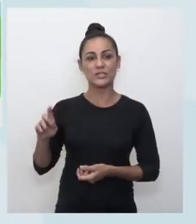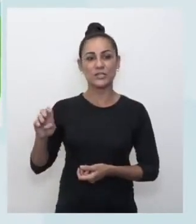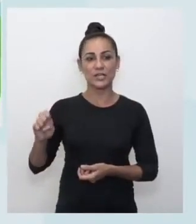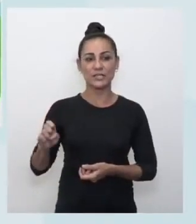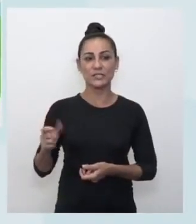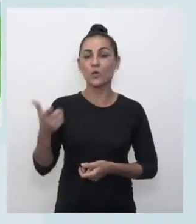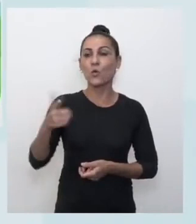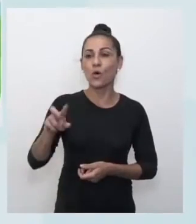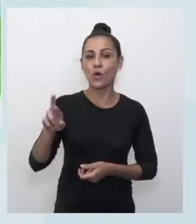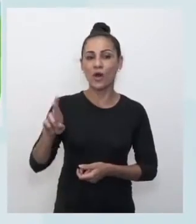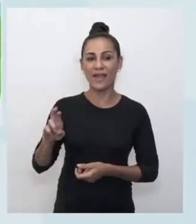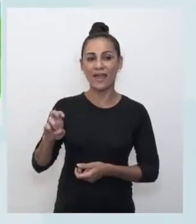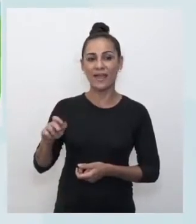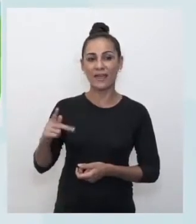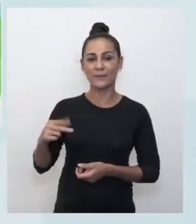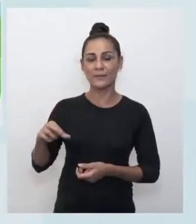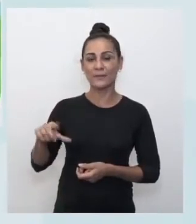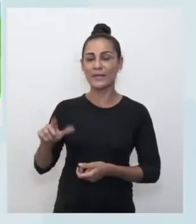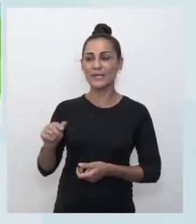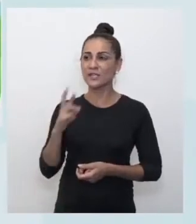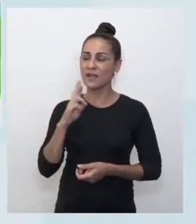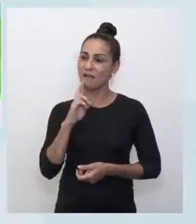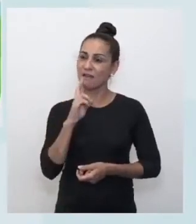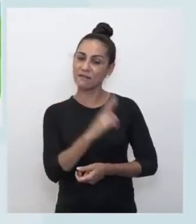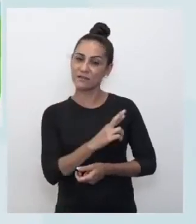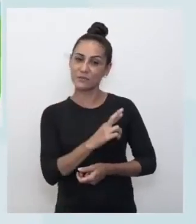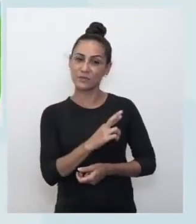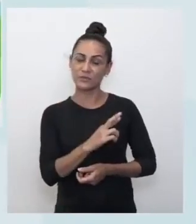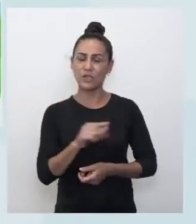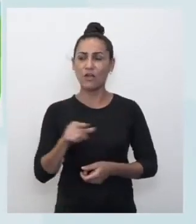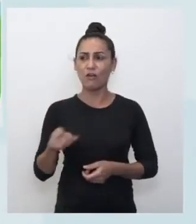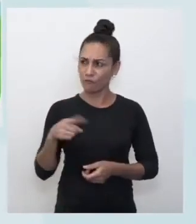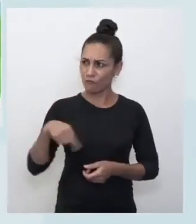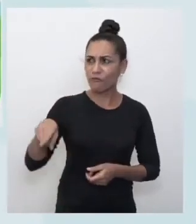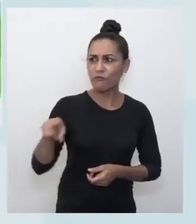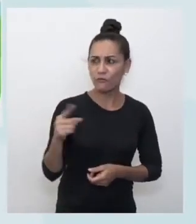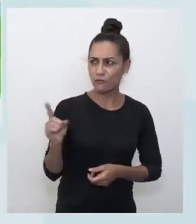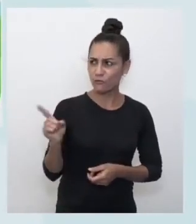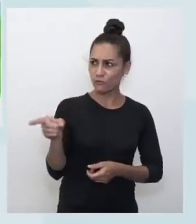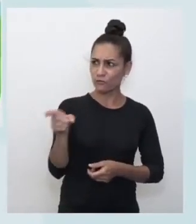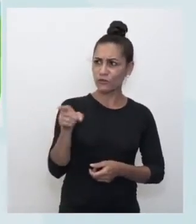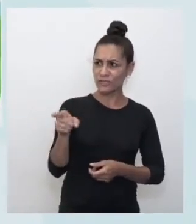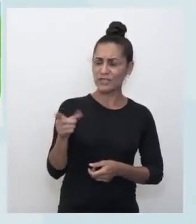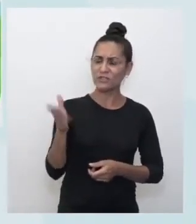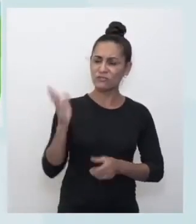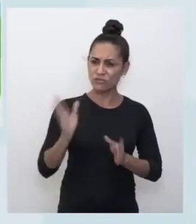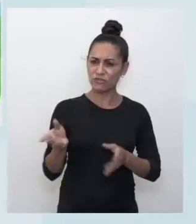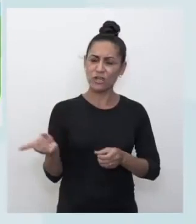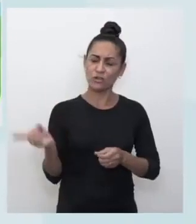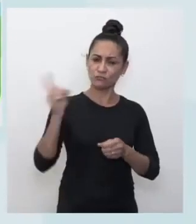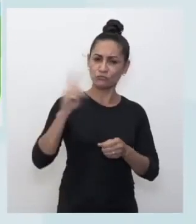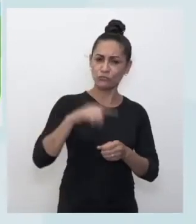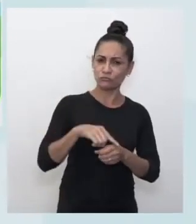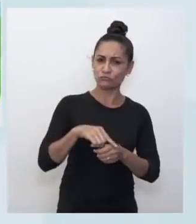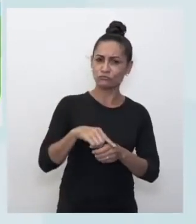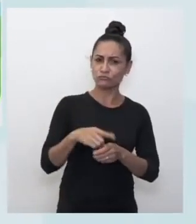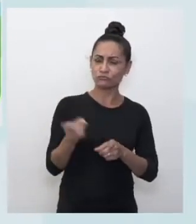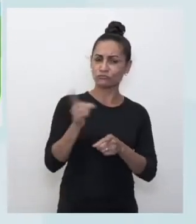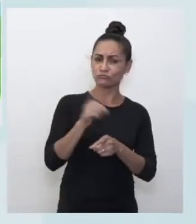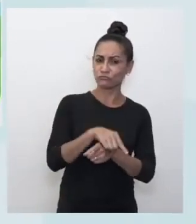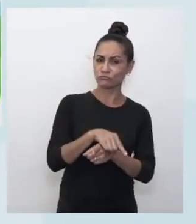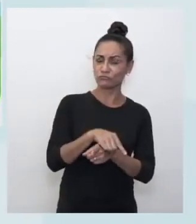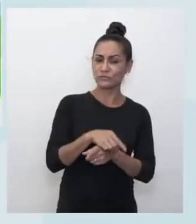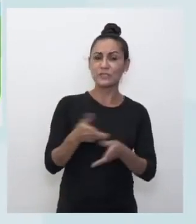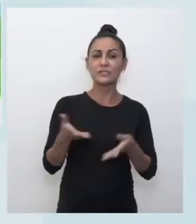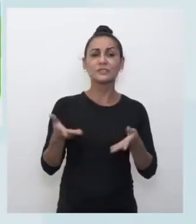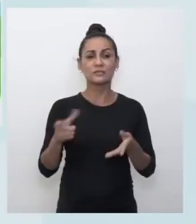responde. You are on the other side. Você está do outro lado. Very good. Então, nós temos